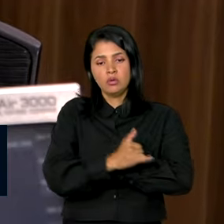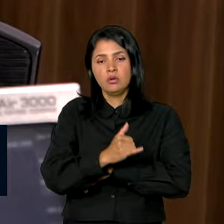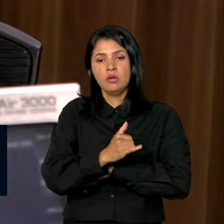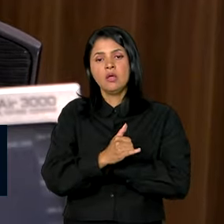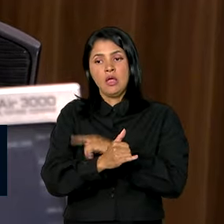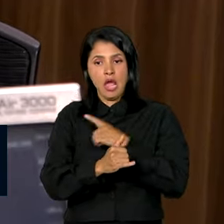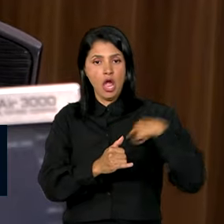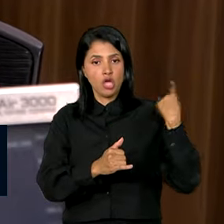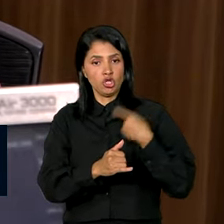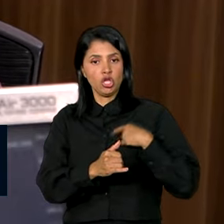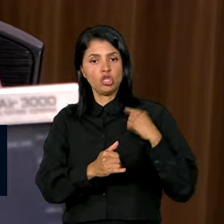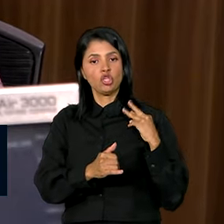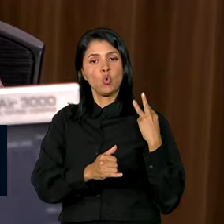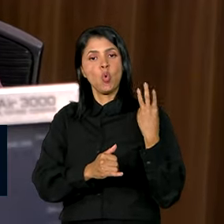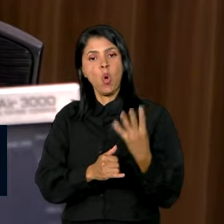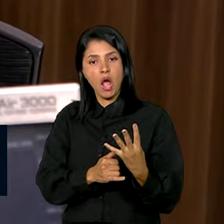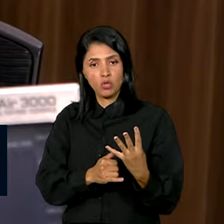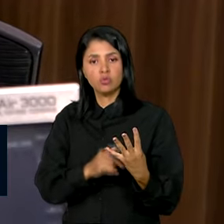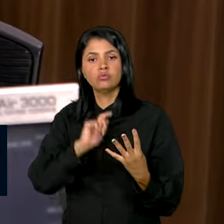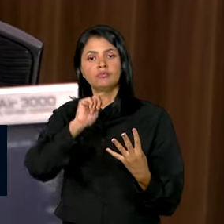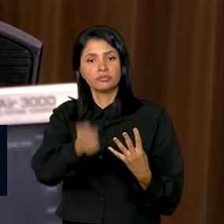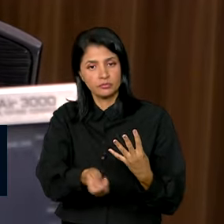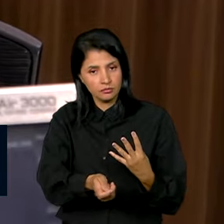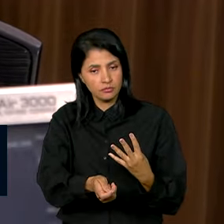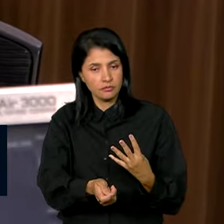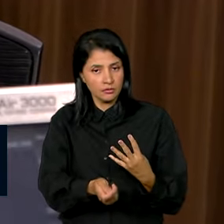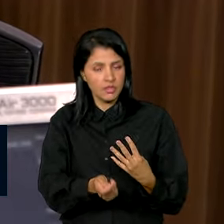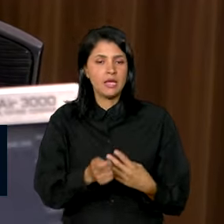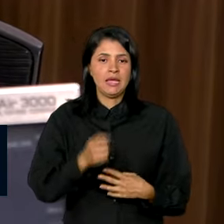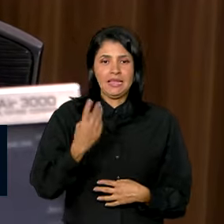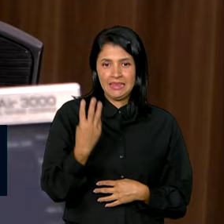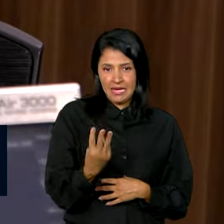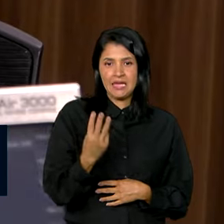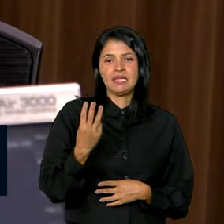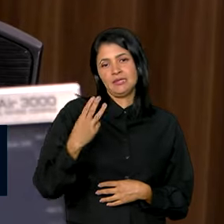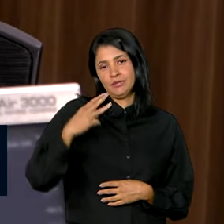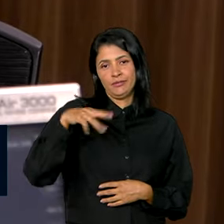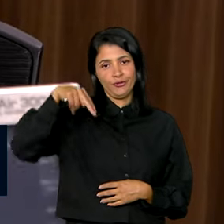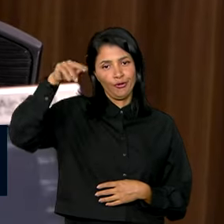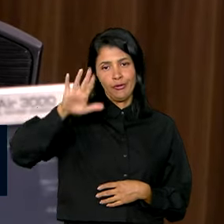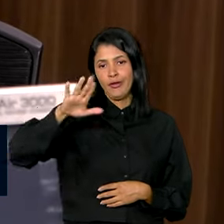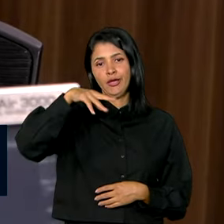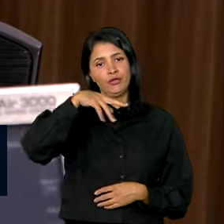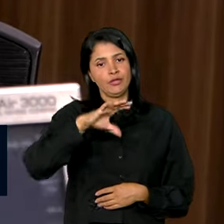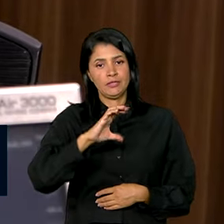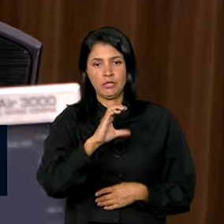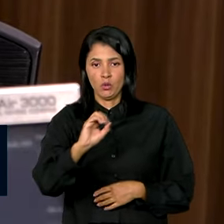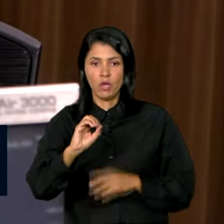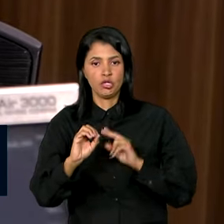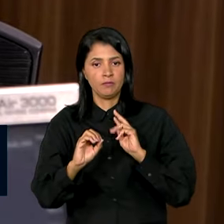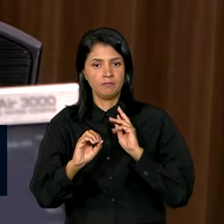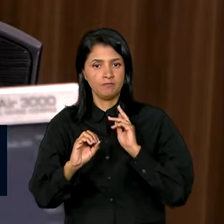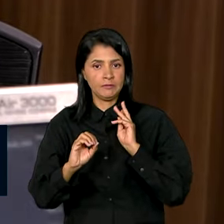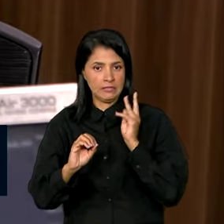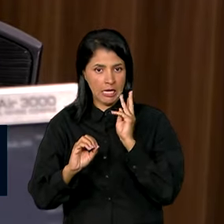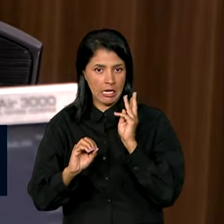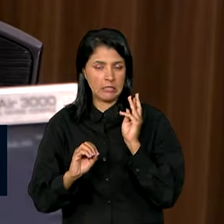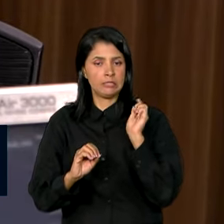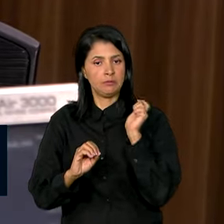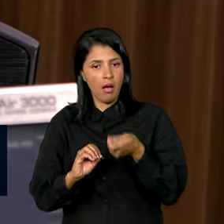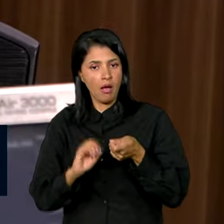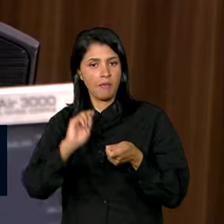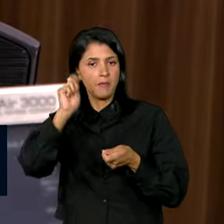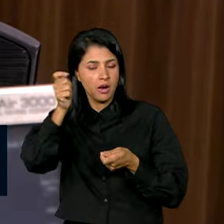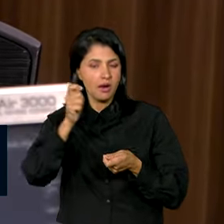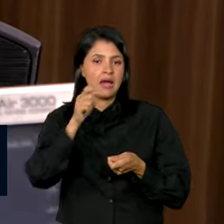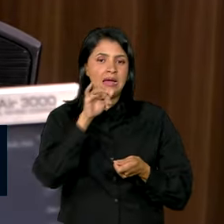4 a mais. No Nordeste e Centro-Oeste será 3. Serão 3. Se um desses estados colocar